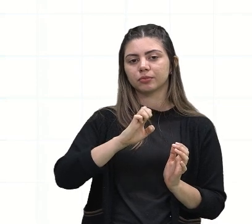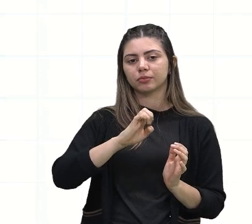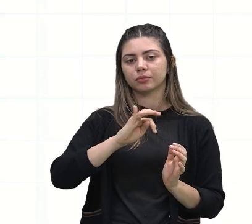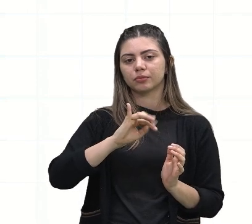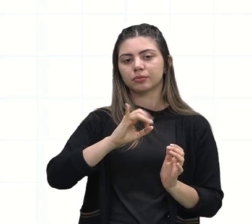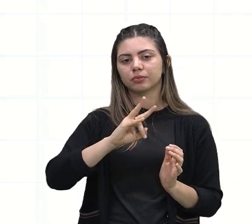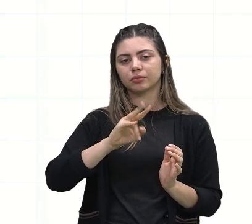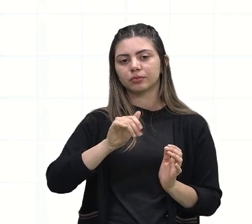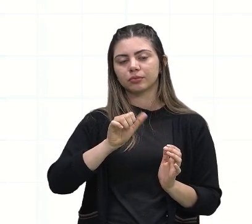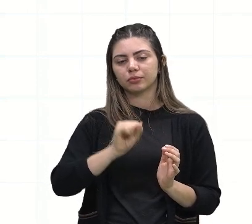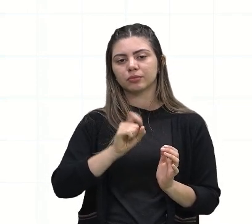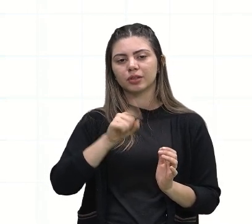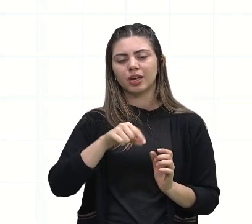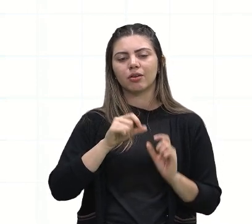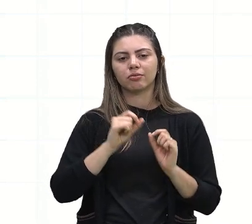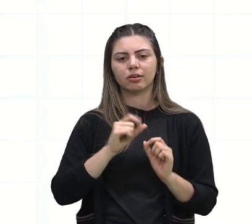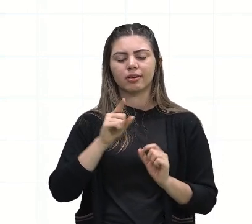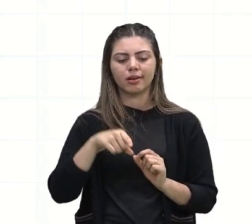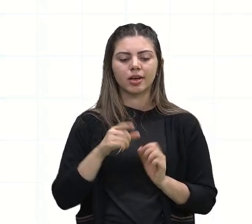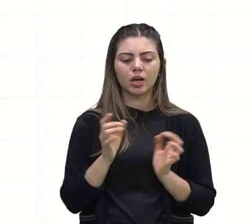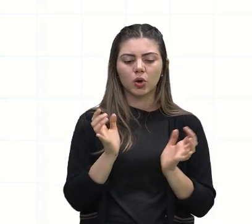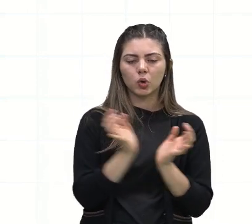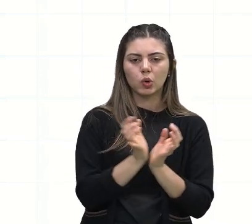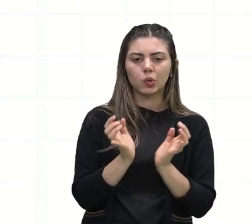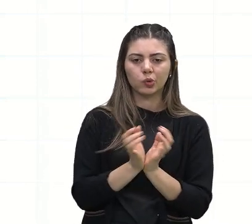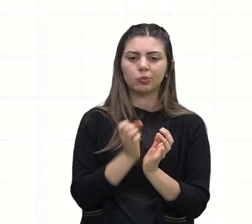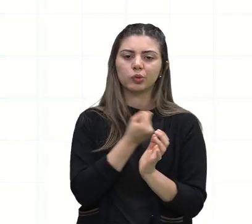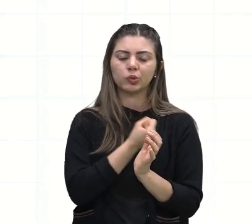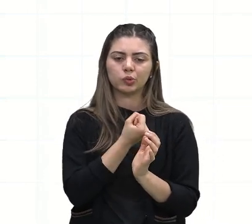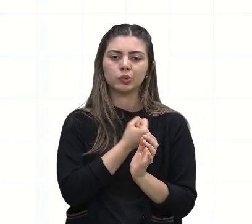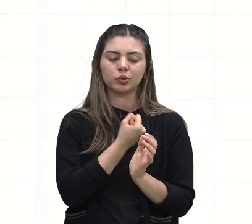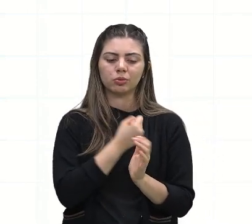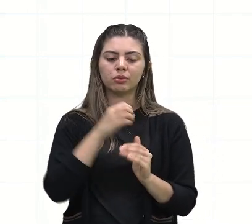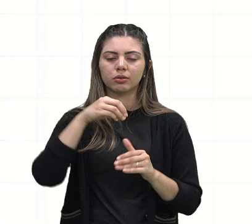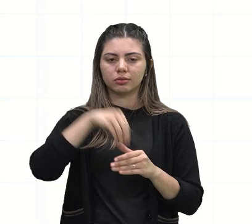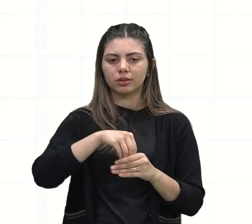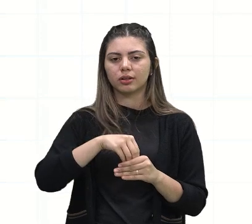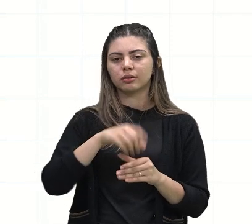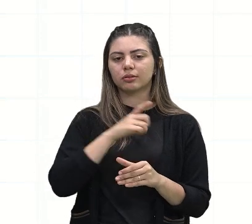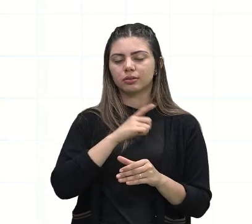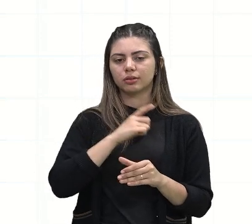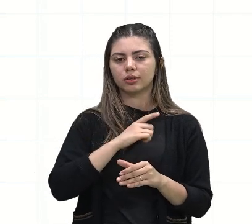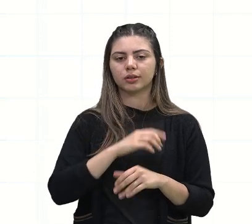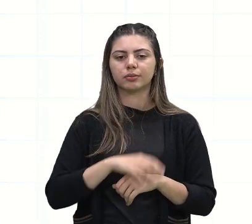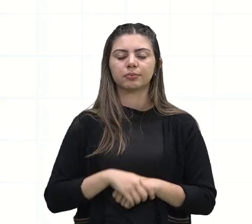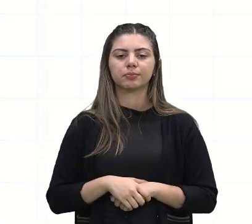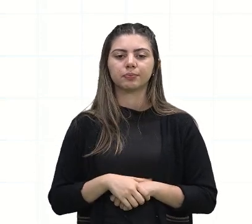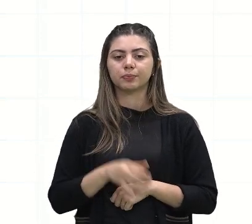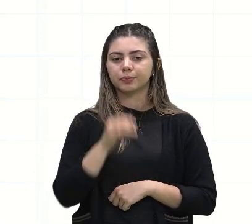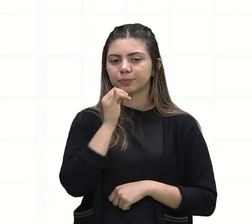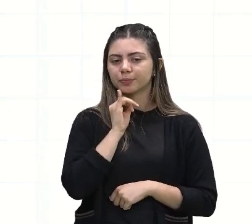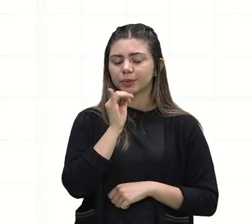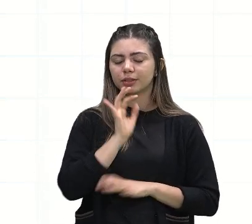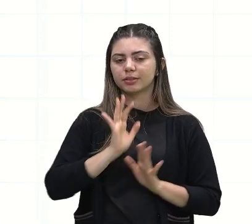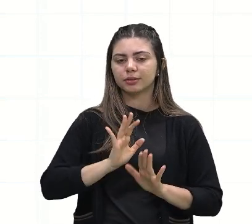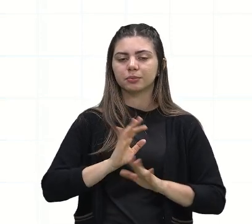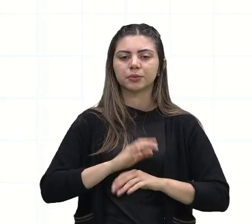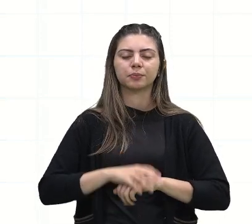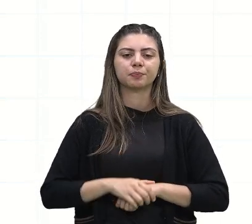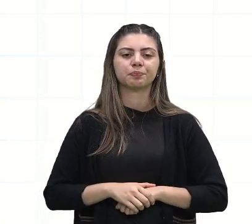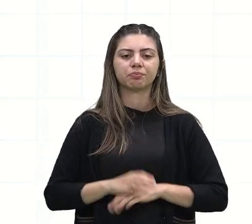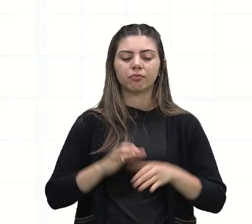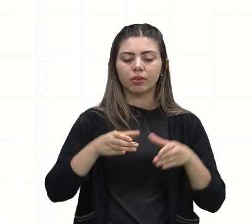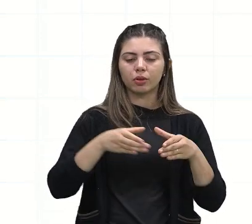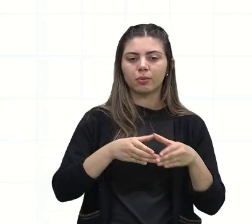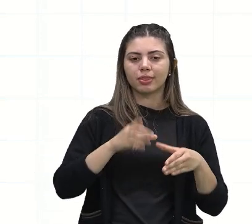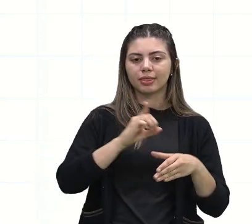se referem ao conjunto de algo, indicando o número exato de seres que compõem esse conjunto. Então, observe aqui que